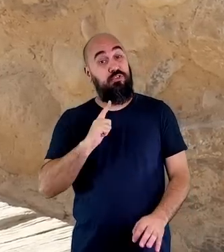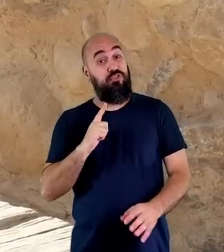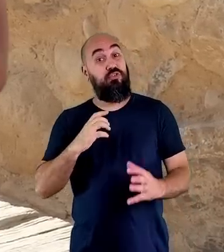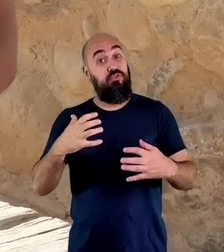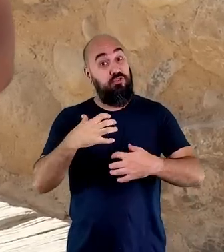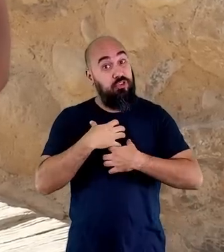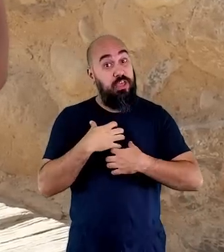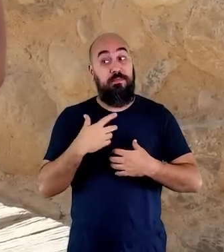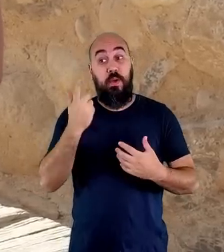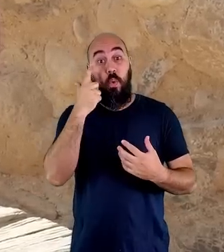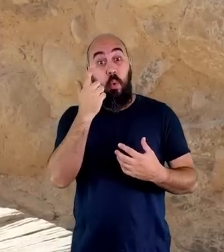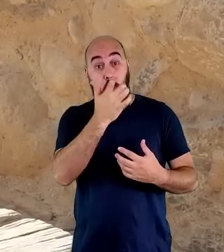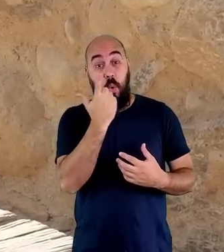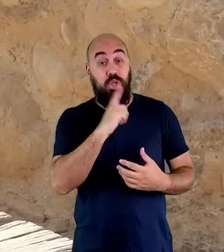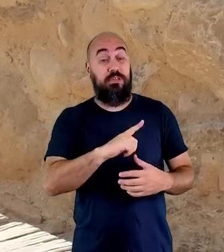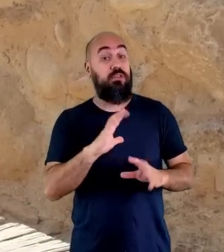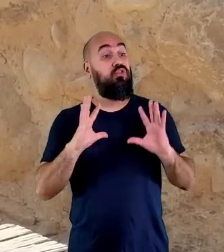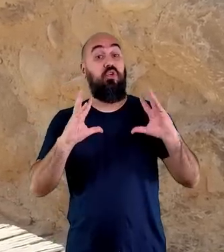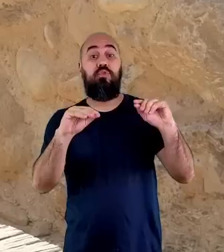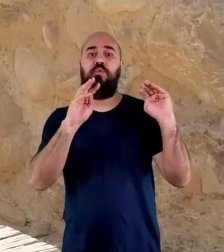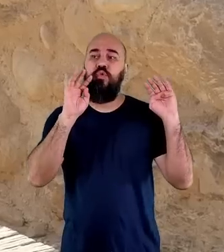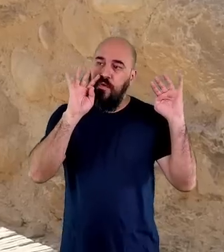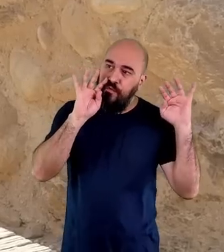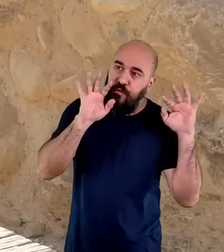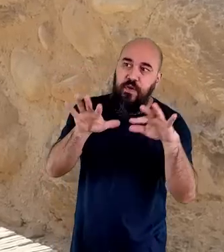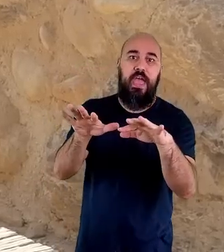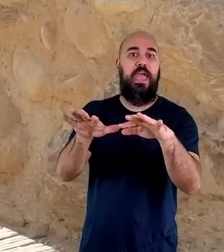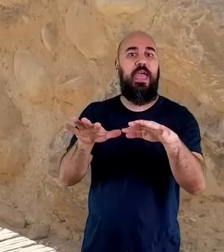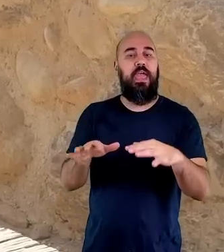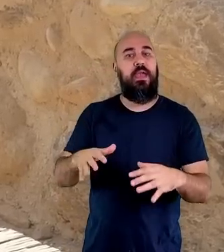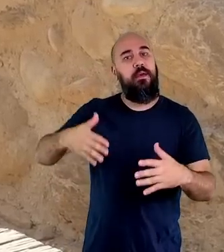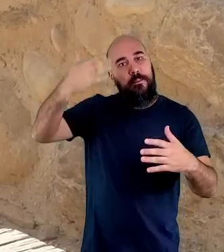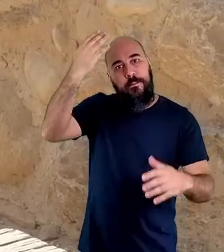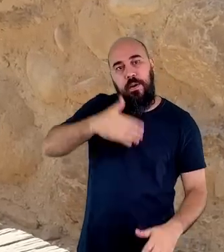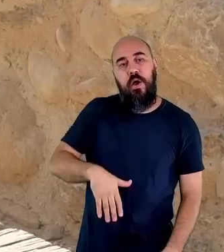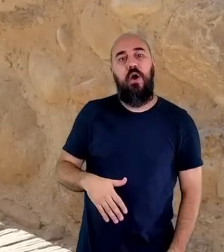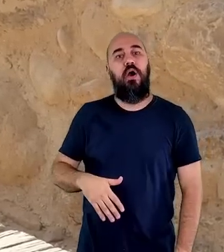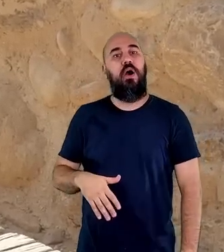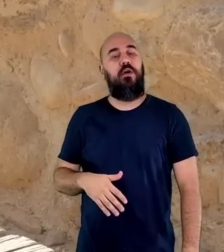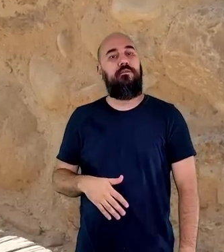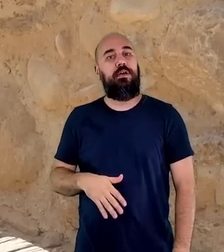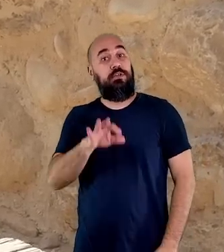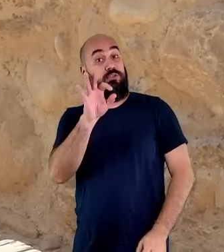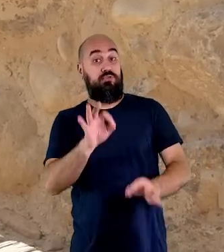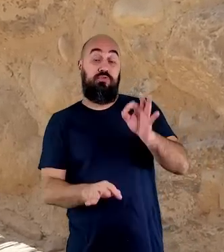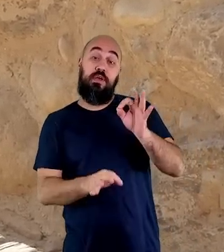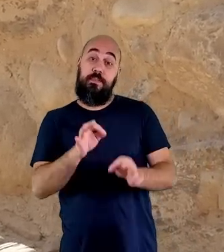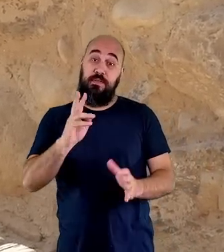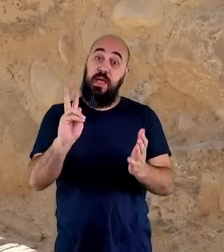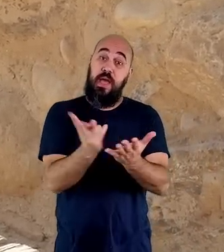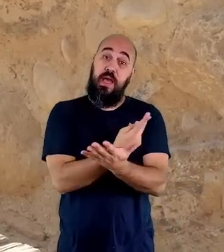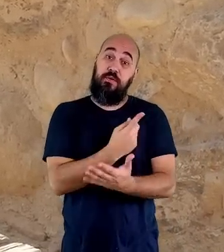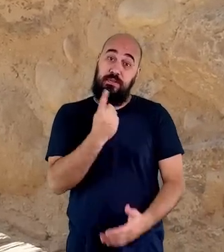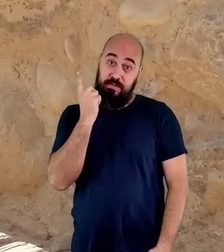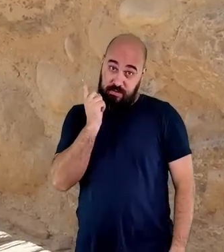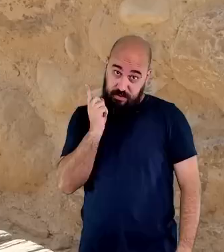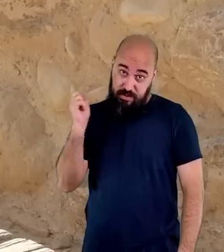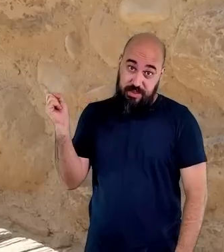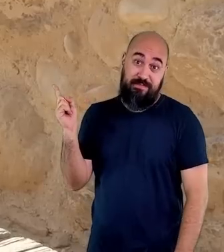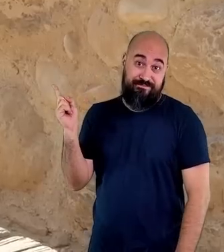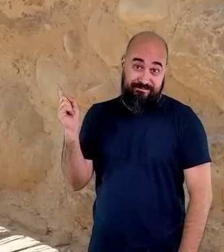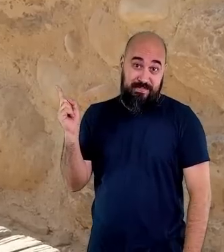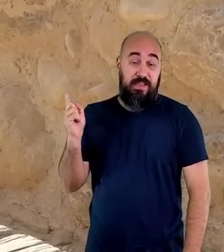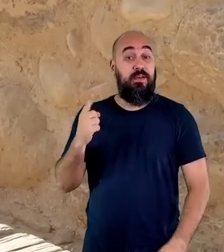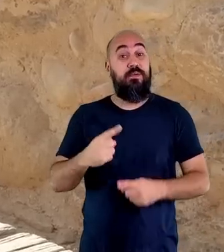você tinha publicidade, aqui você tinha equidade nos julgamentos. É por esta razão que os julgamentos aconteciam do lado de fora, que quando